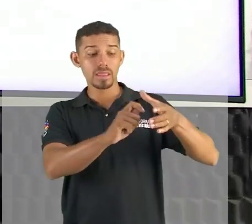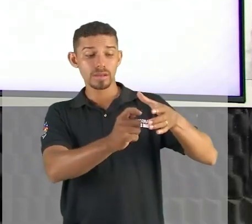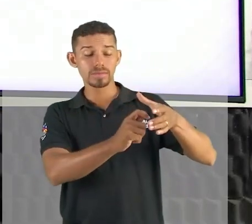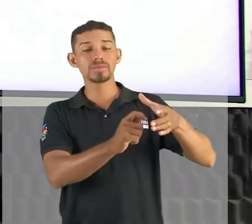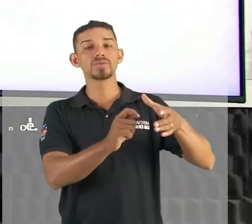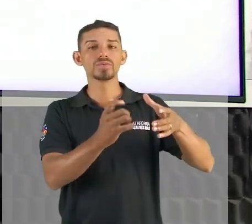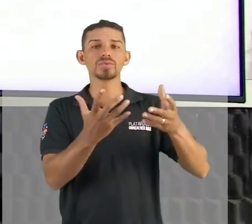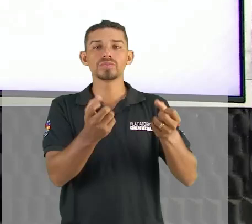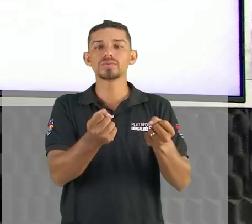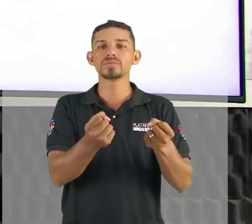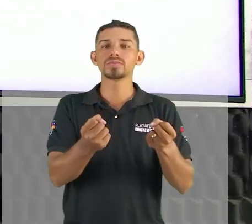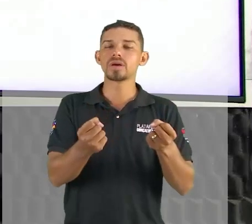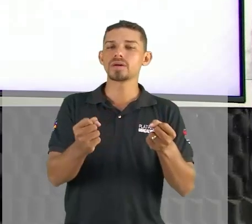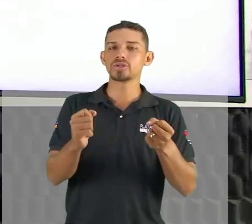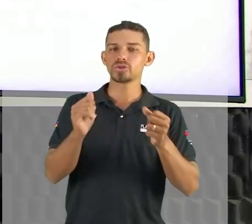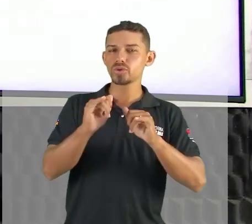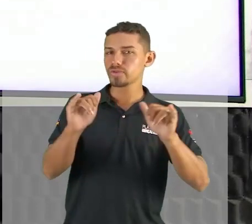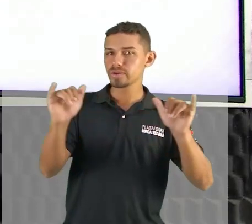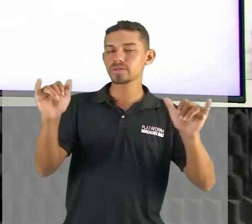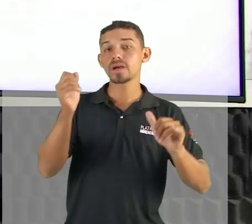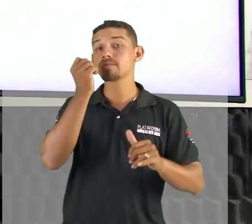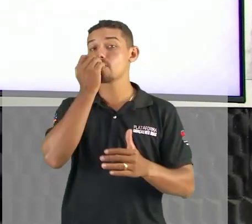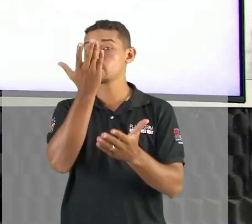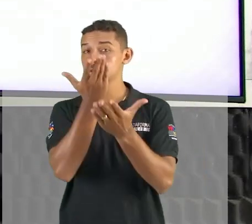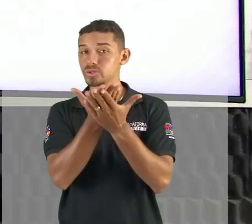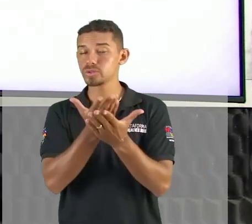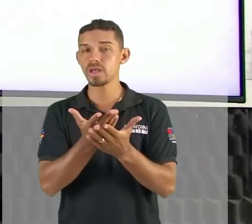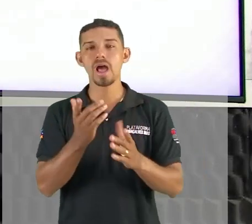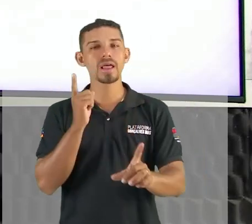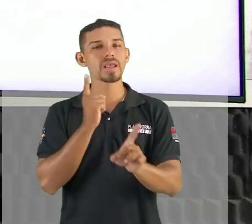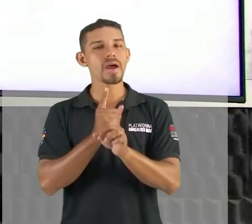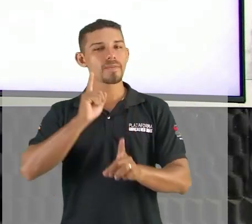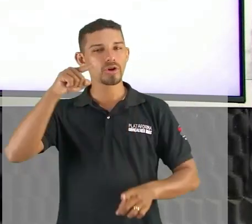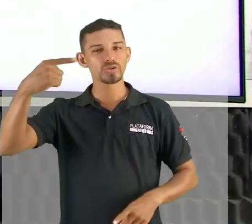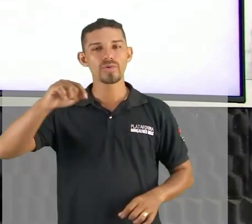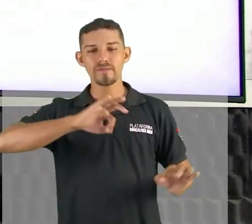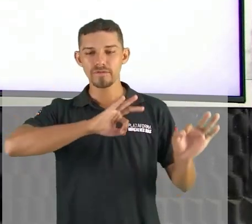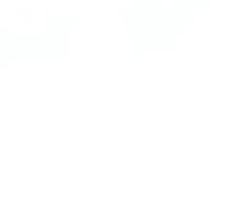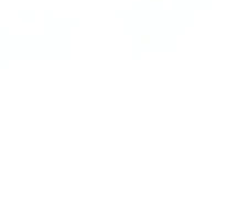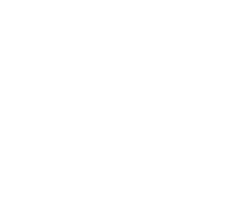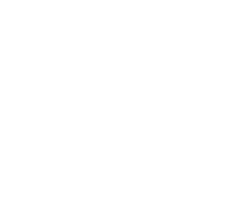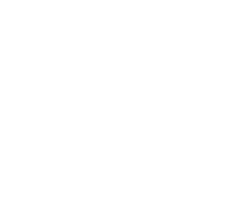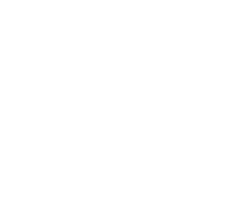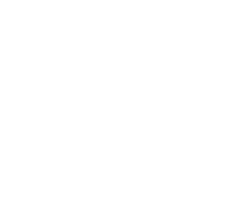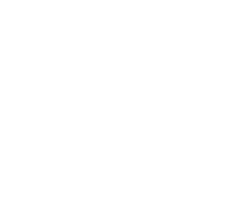para que você possa receber as notificações. Então, bons estudos e até o próximo vídeo.